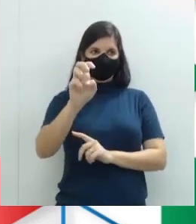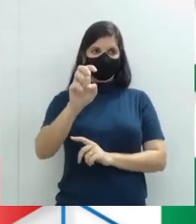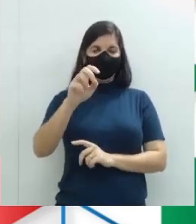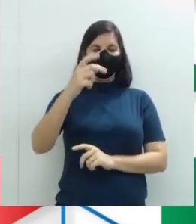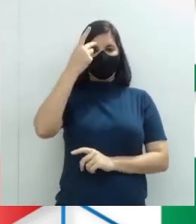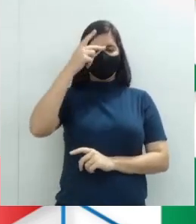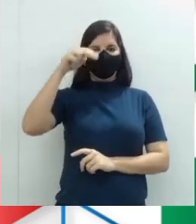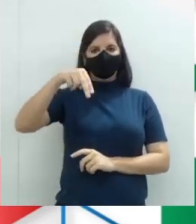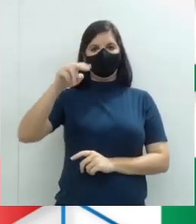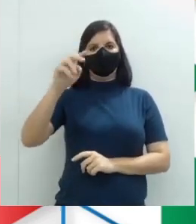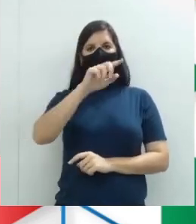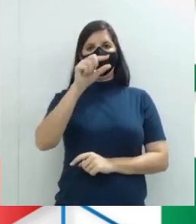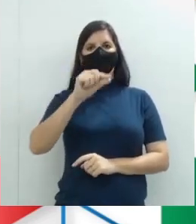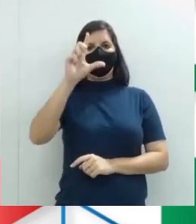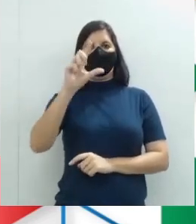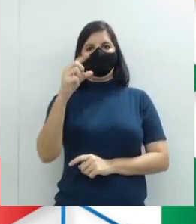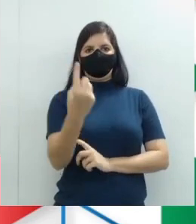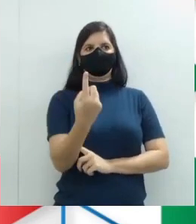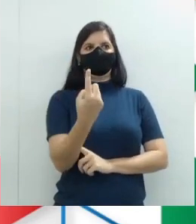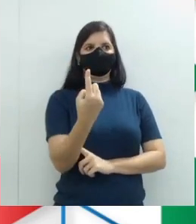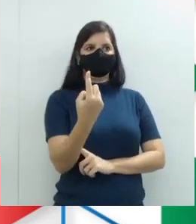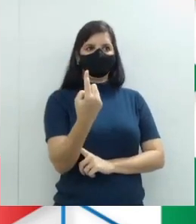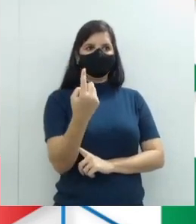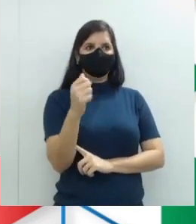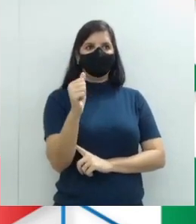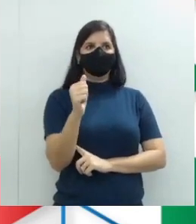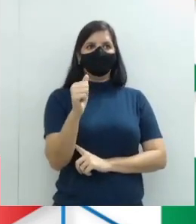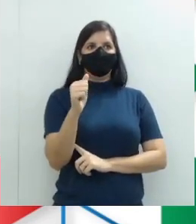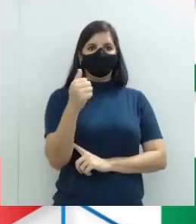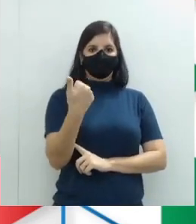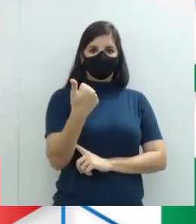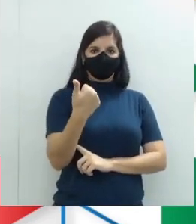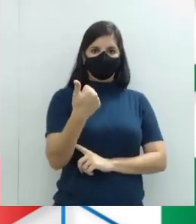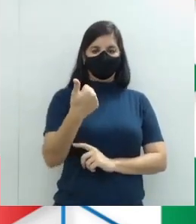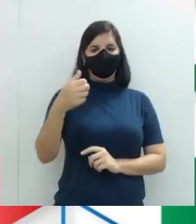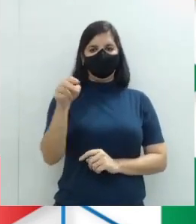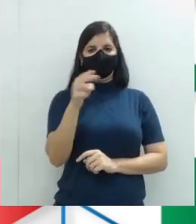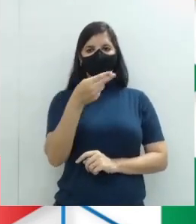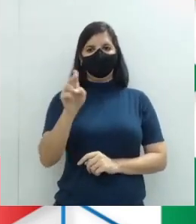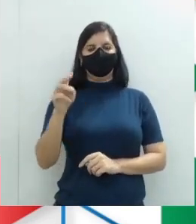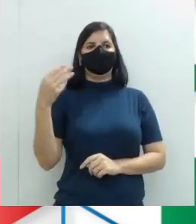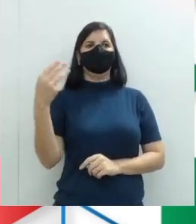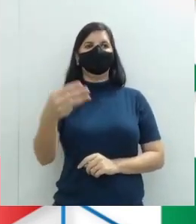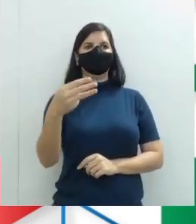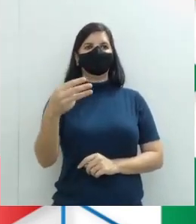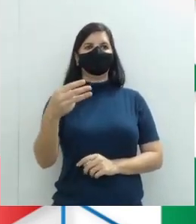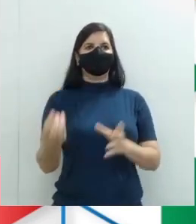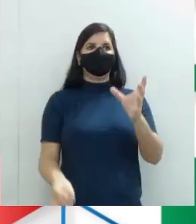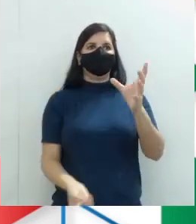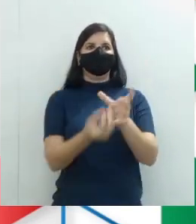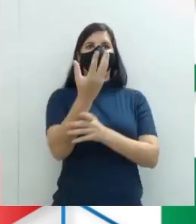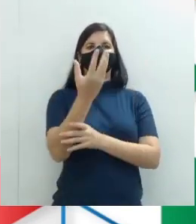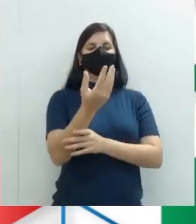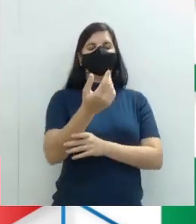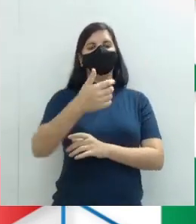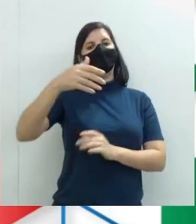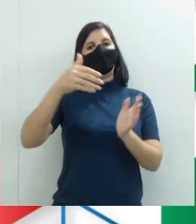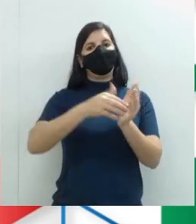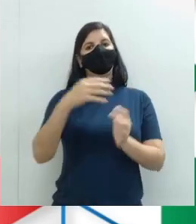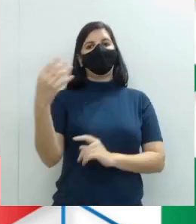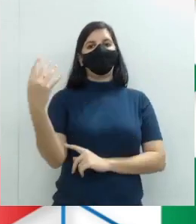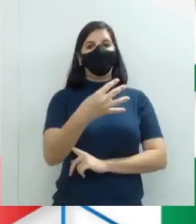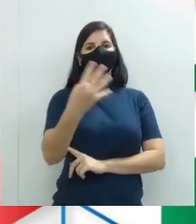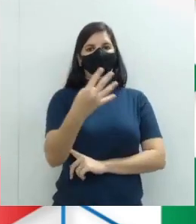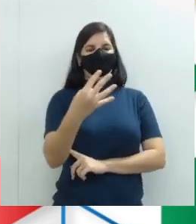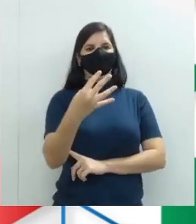né? Para n maior que 1 e com A1 sendo igual a 3, nós vamos construir